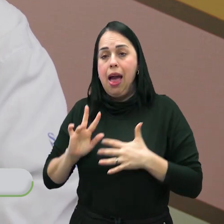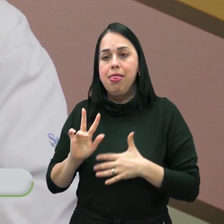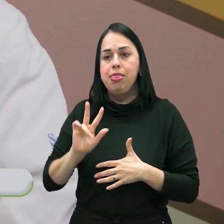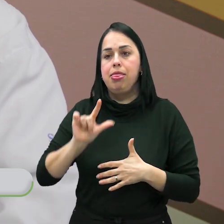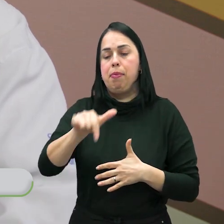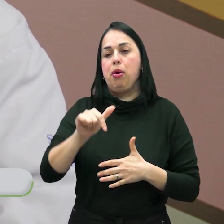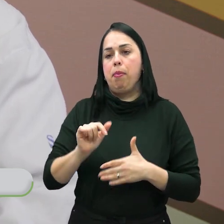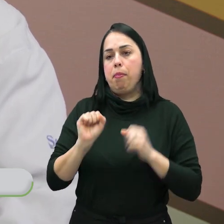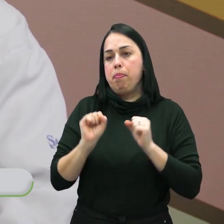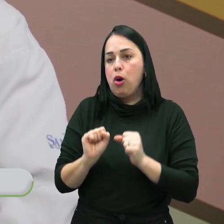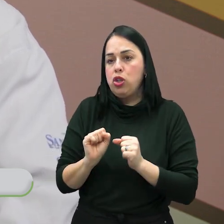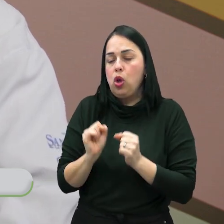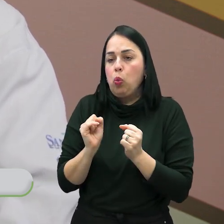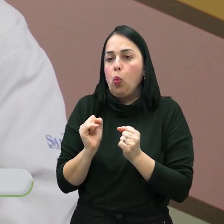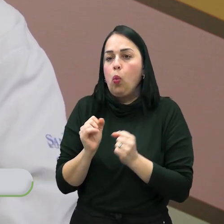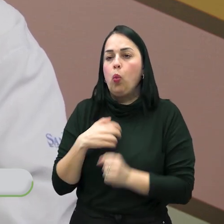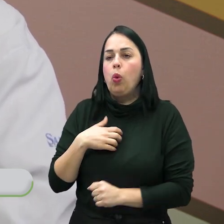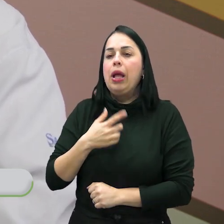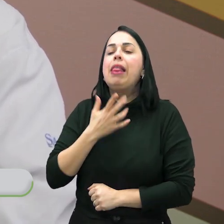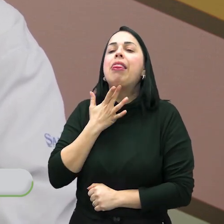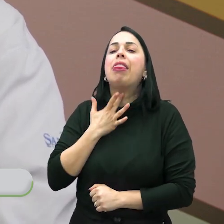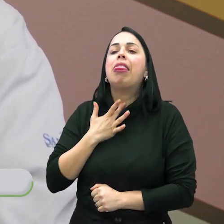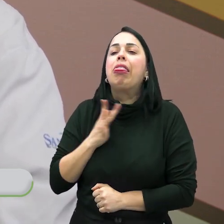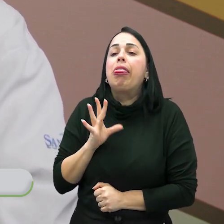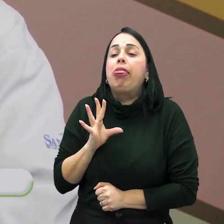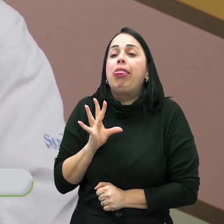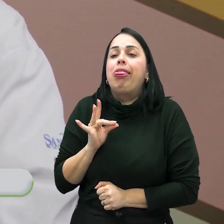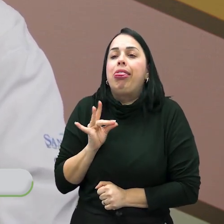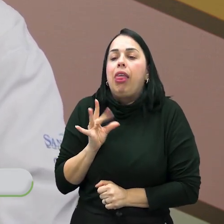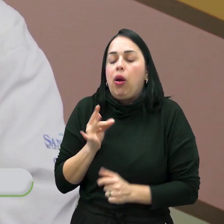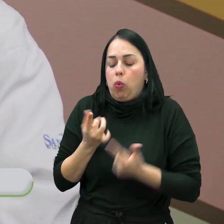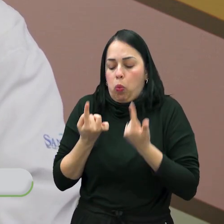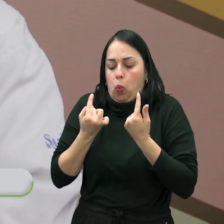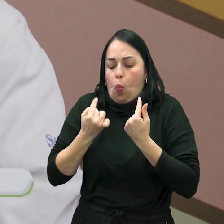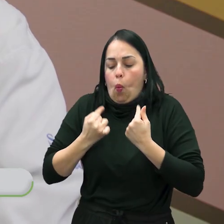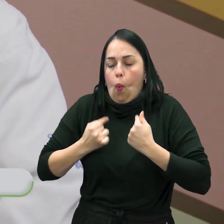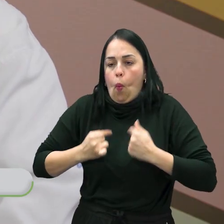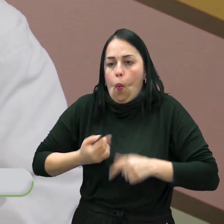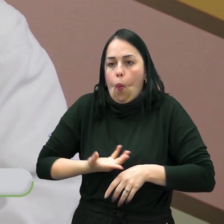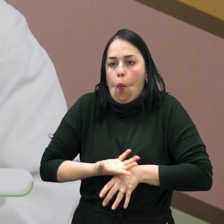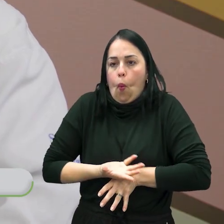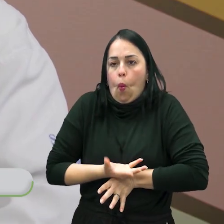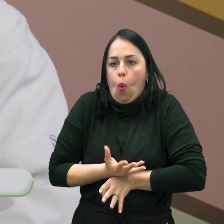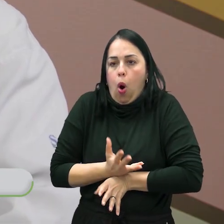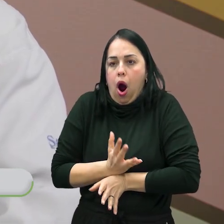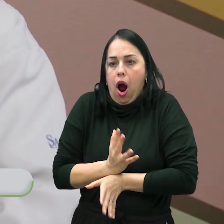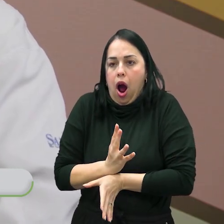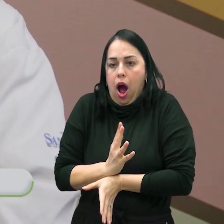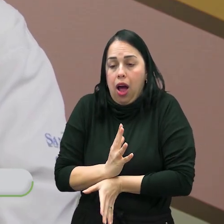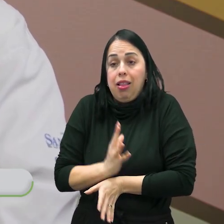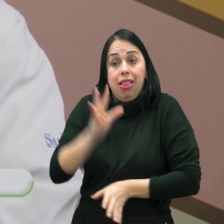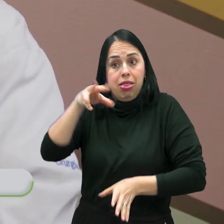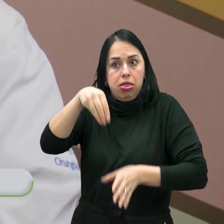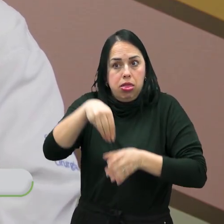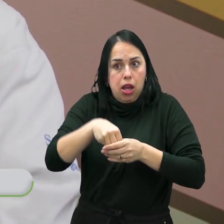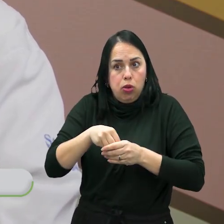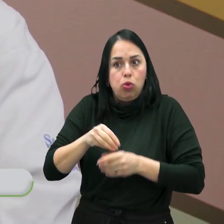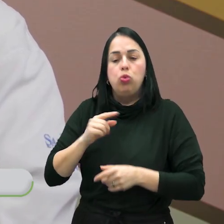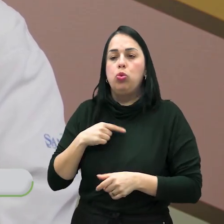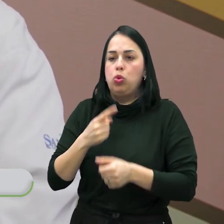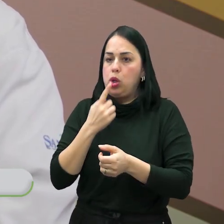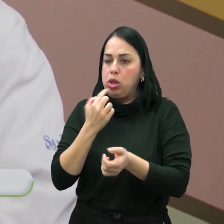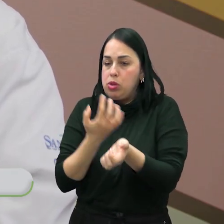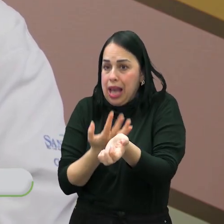uma desidratação tão intensa que leva a uma coisa que a gente chama de choque hipovolêmico. falta líquido no sangue e o coração pode